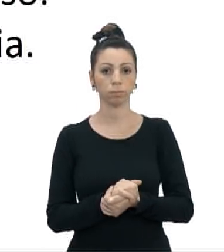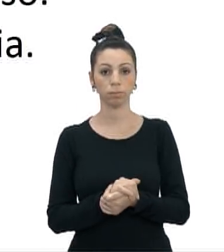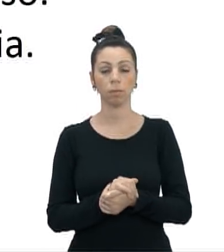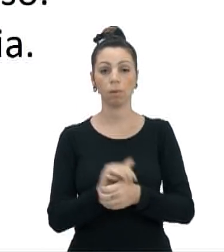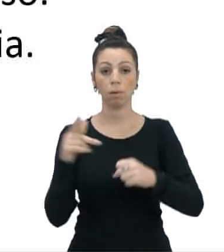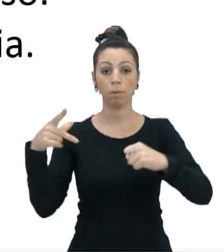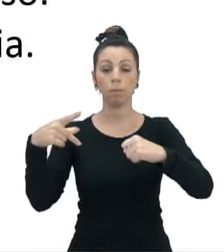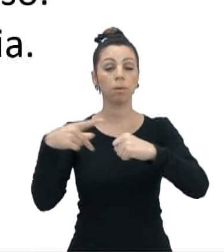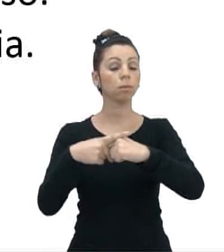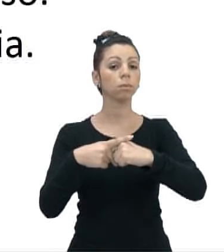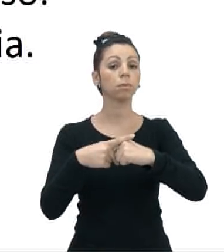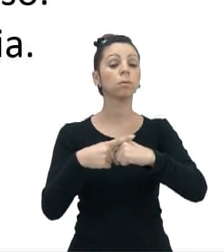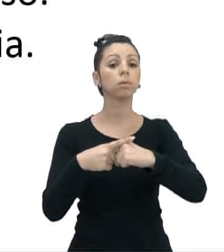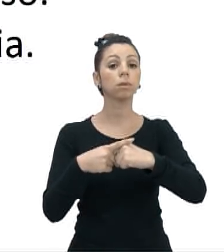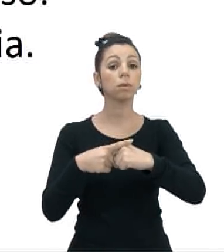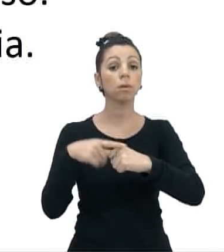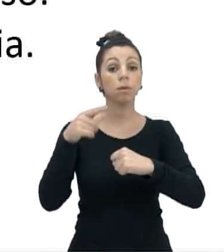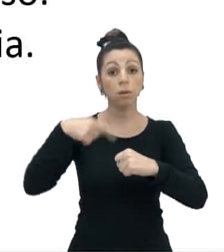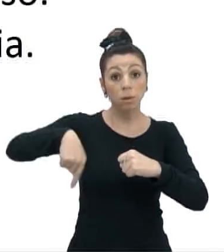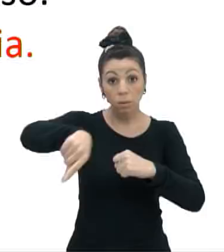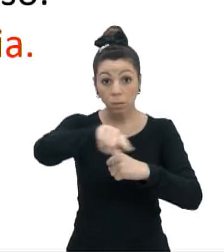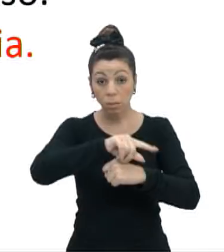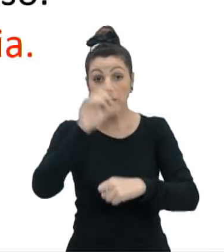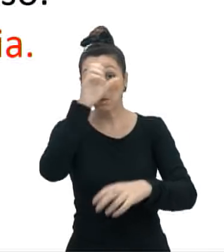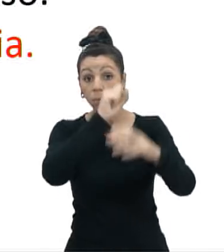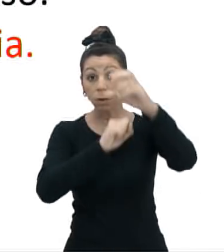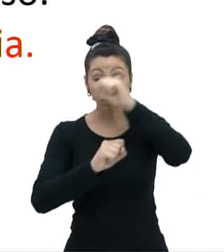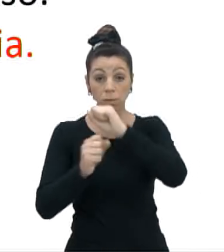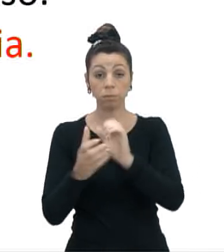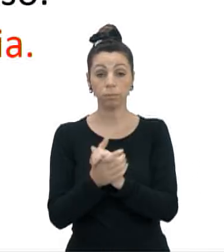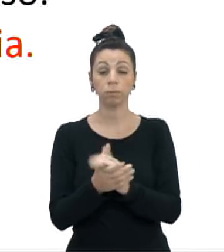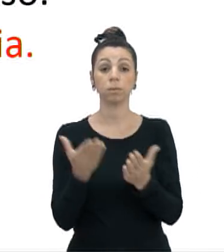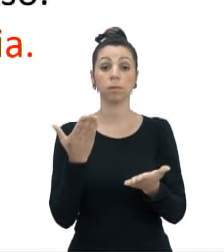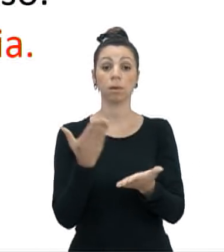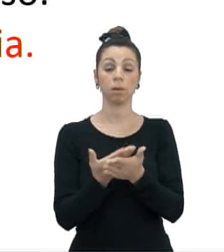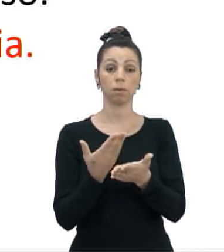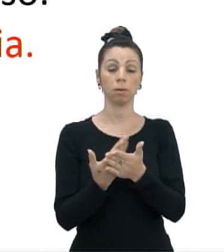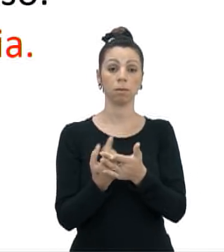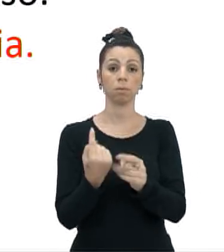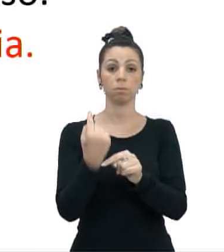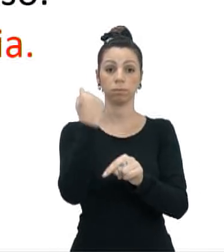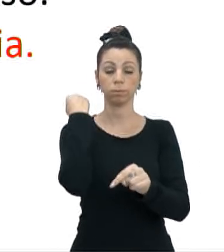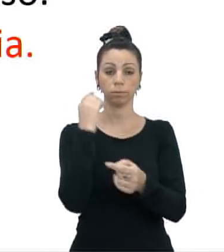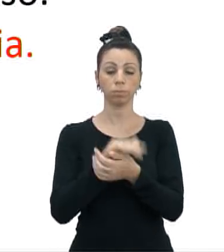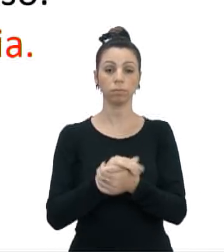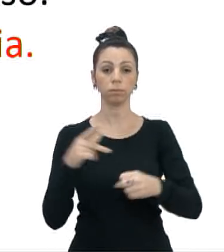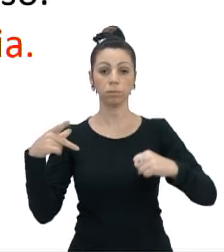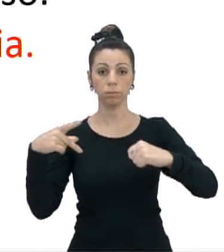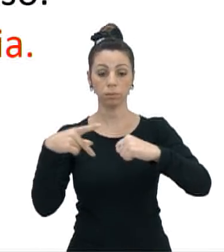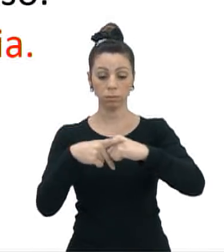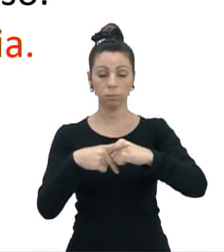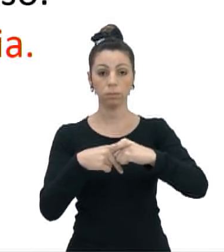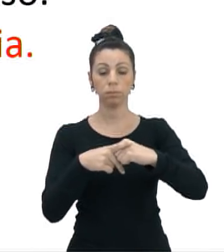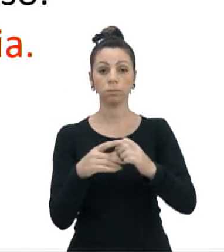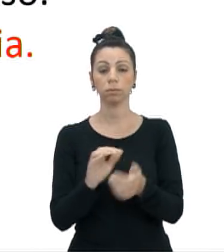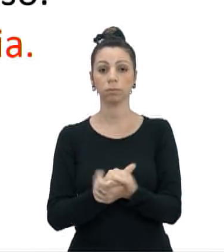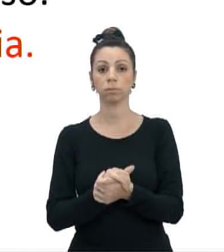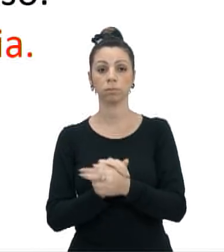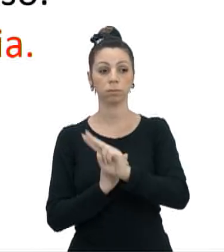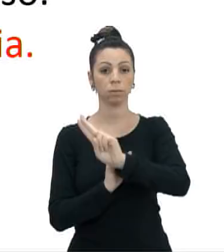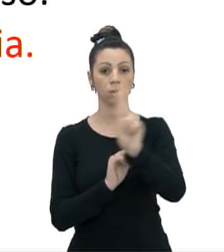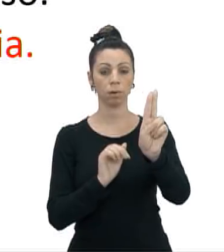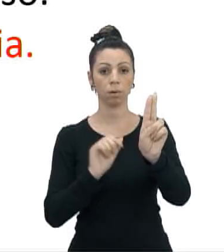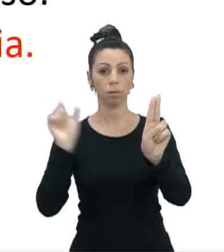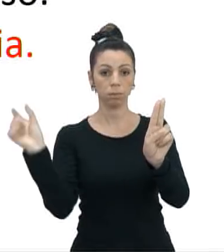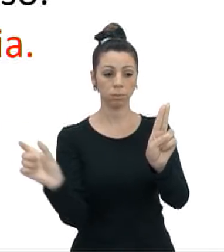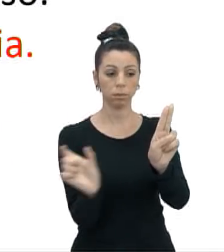Sobre os pronomes, o que nós aprendemos sobre eles? Então, na aula passada, nós aprendemos que os pronomes, eles substituem os nomes